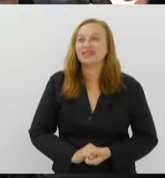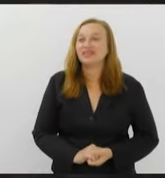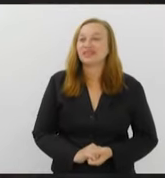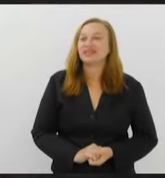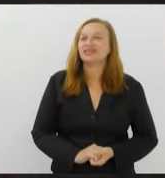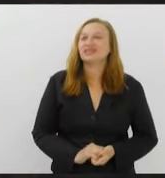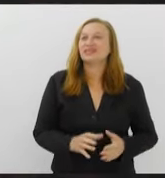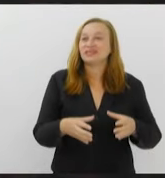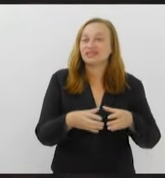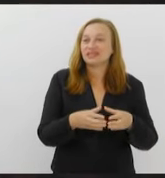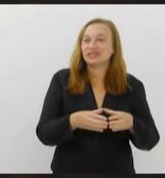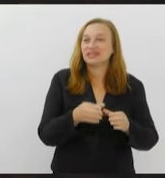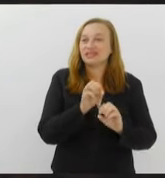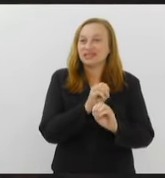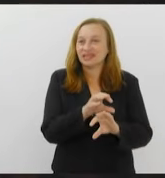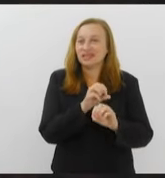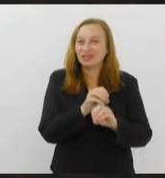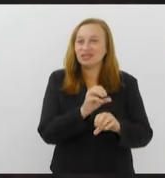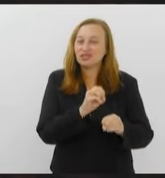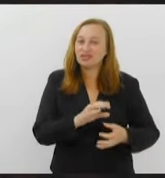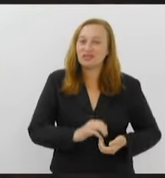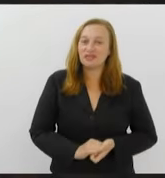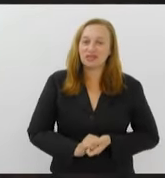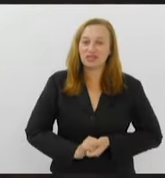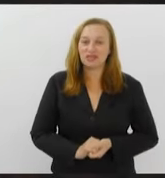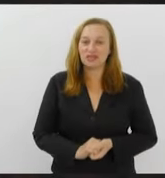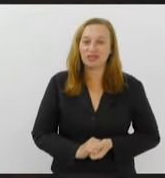Pela comissão de educação,